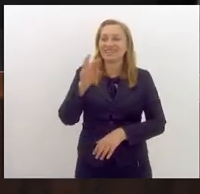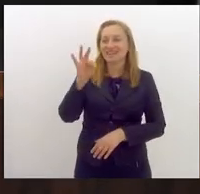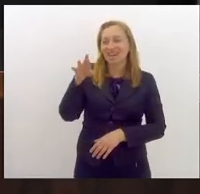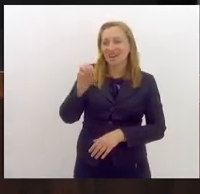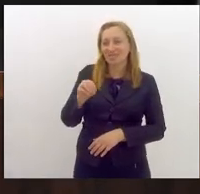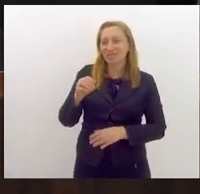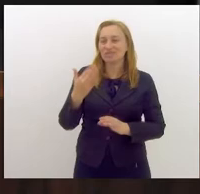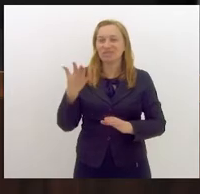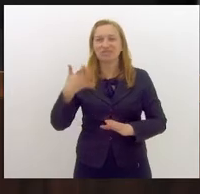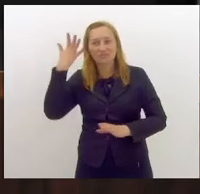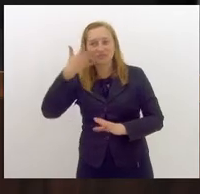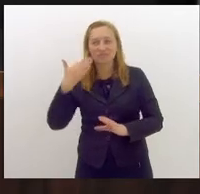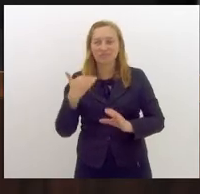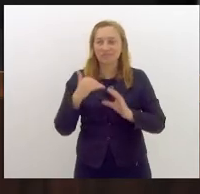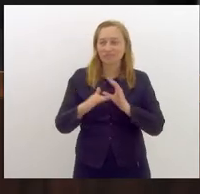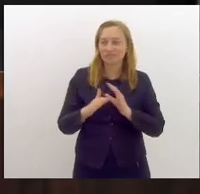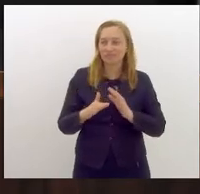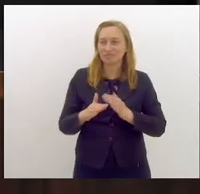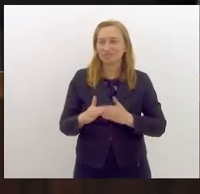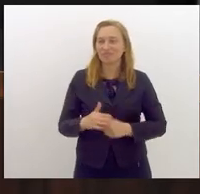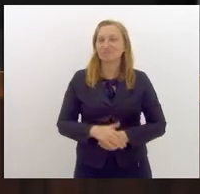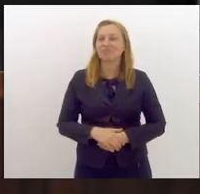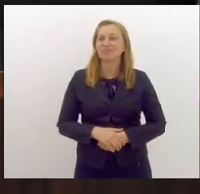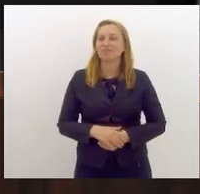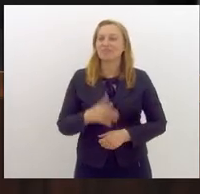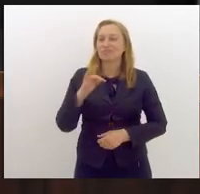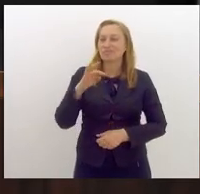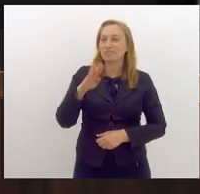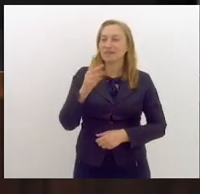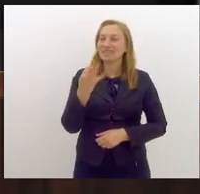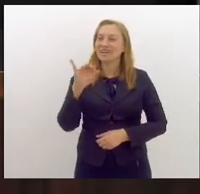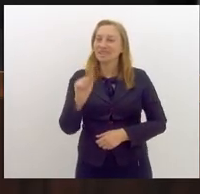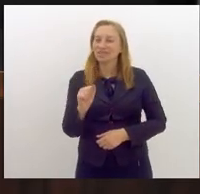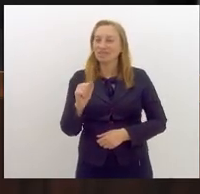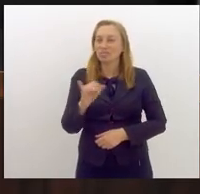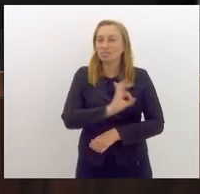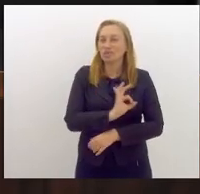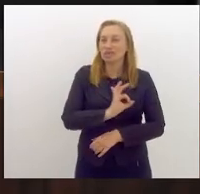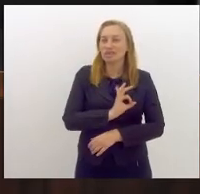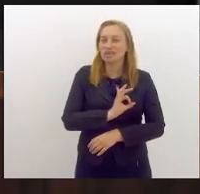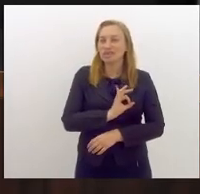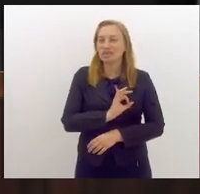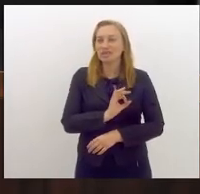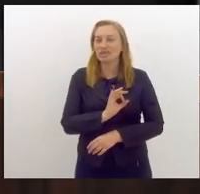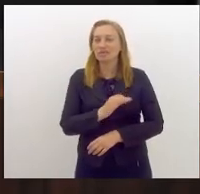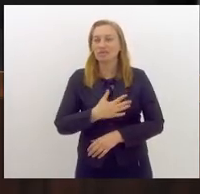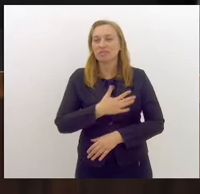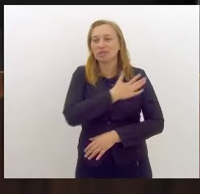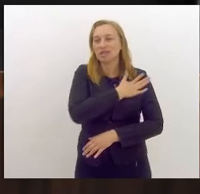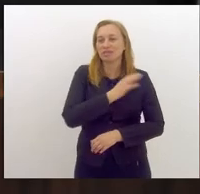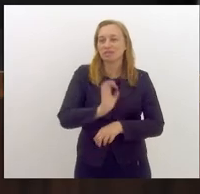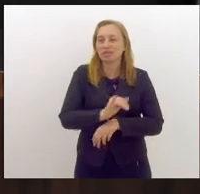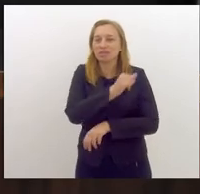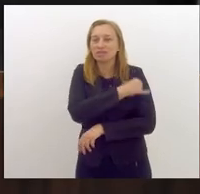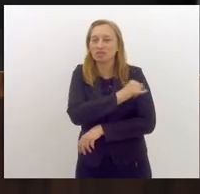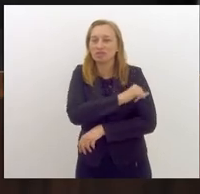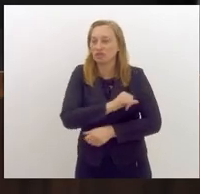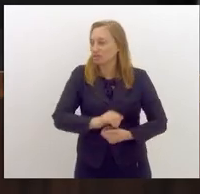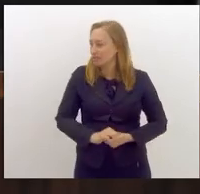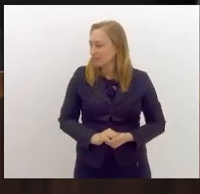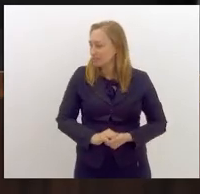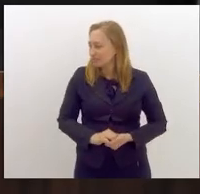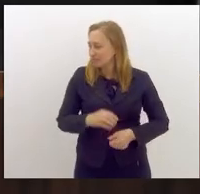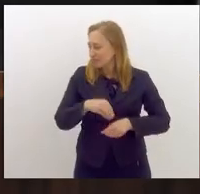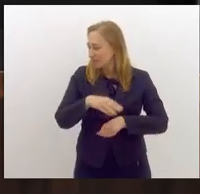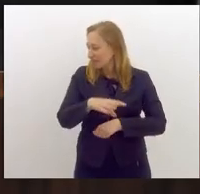o envio de mensagem responde sobre a recreação do Batalhão da Polícia Ferroviária da Polícia Militar do Estado do Rio de Janeiro parecida comissão